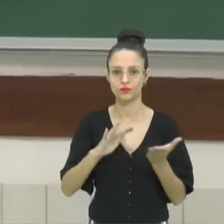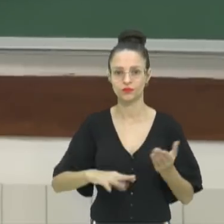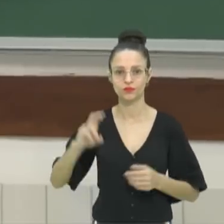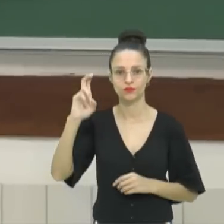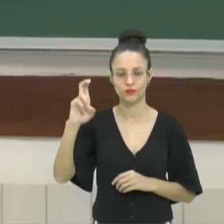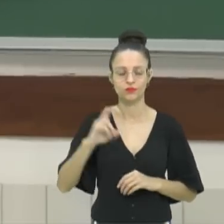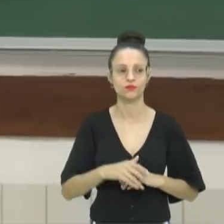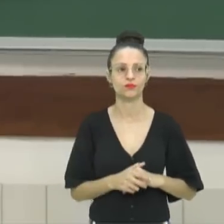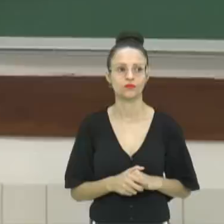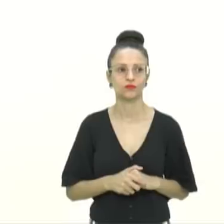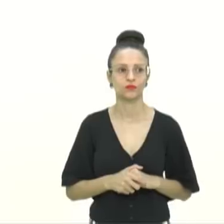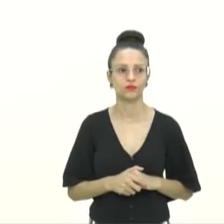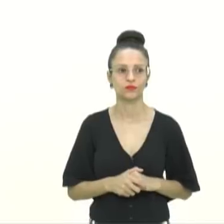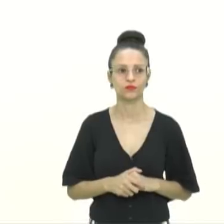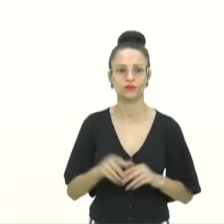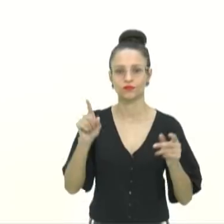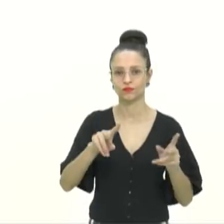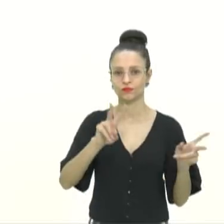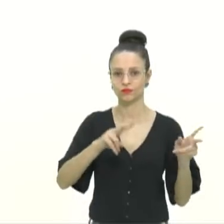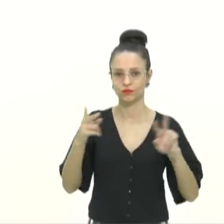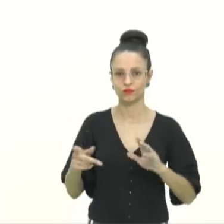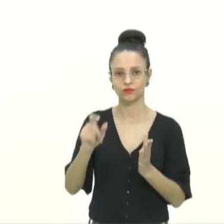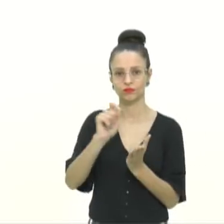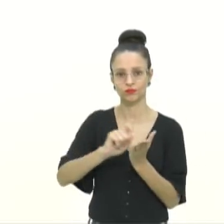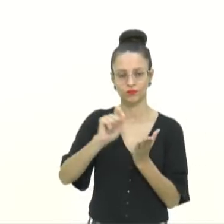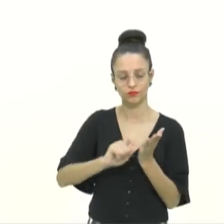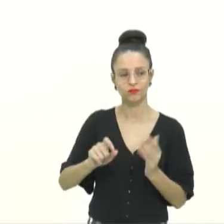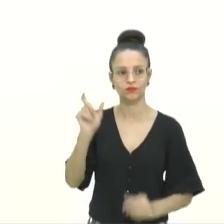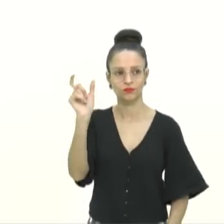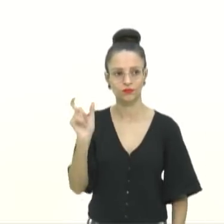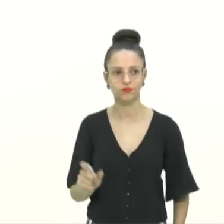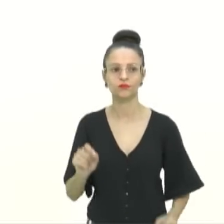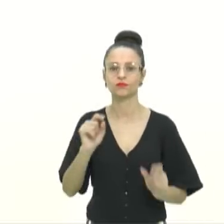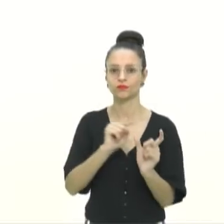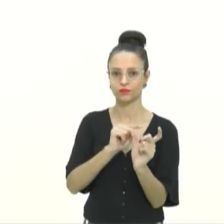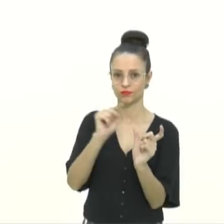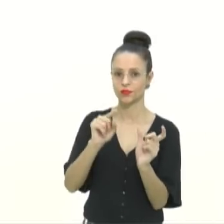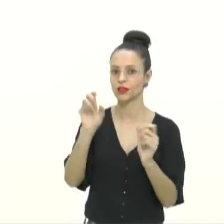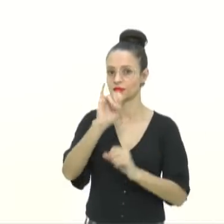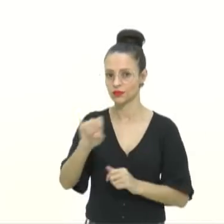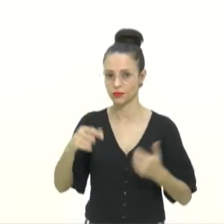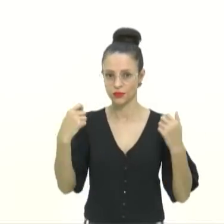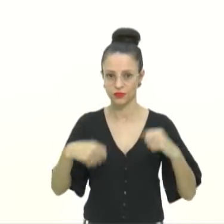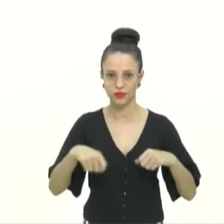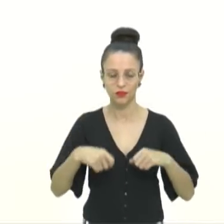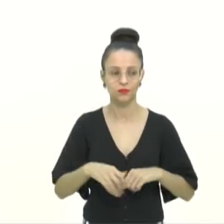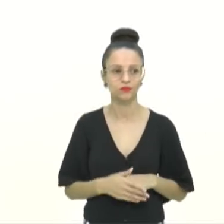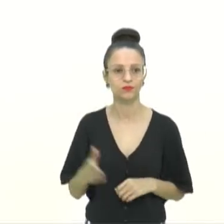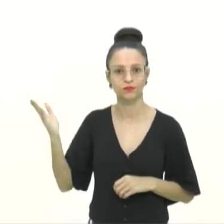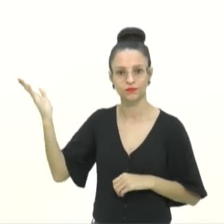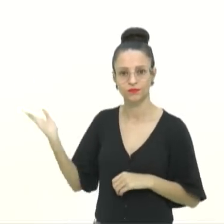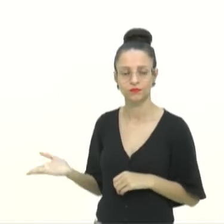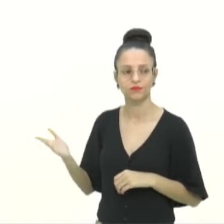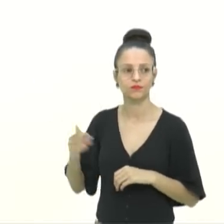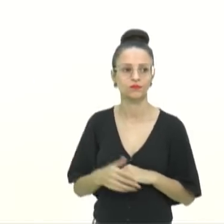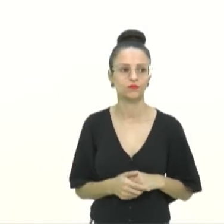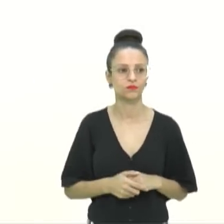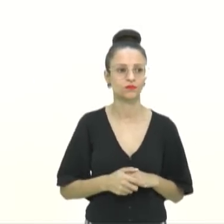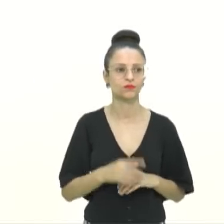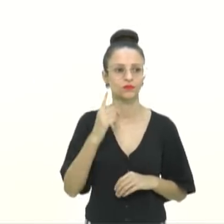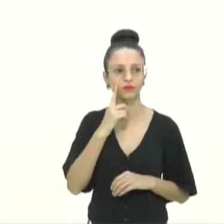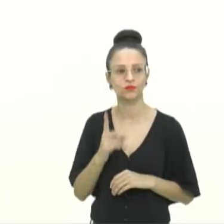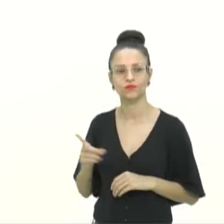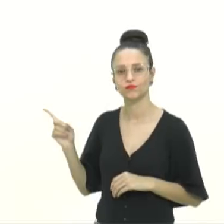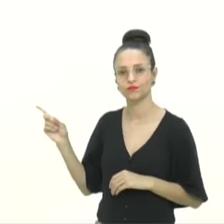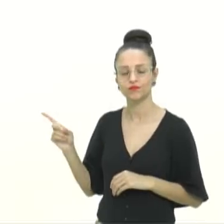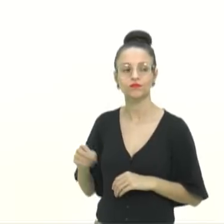Atividade 5. Transcreva as palavras a seguir, acentuando-as quando necessário. Tá aqui, ó. Paranoia,